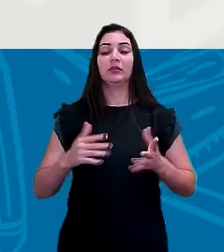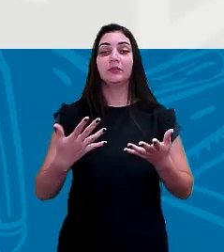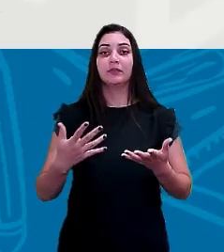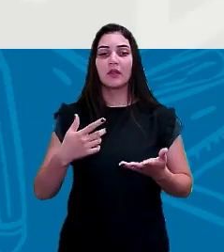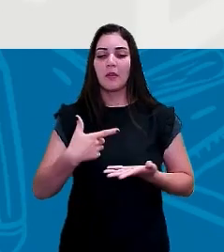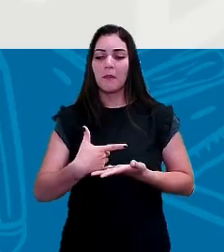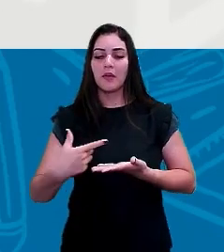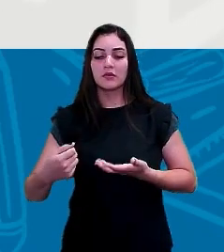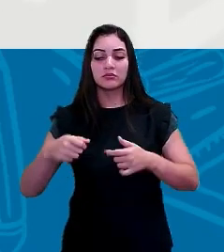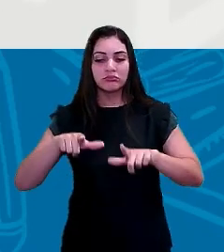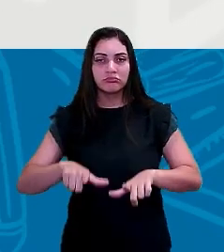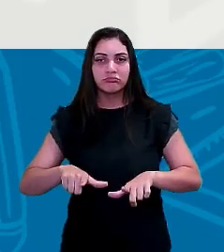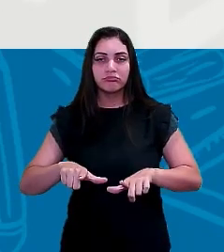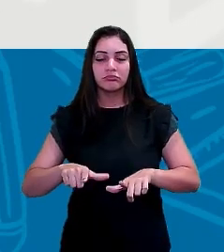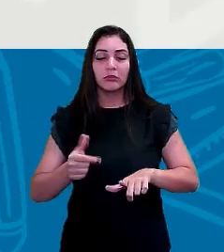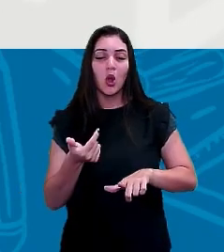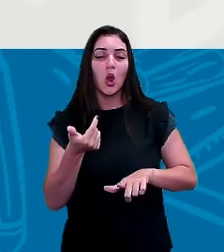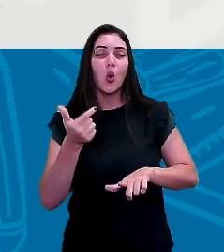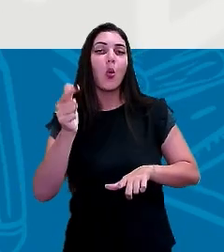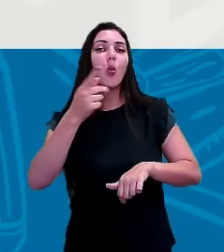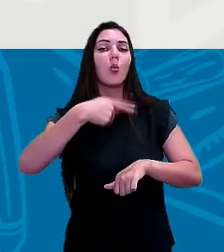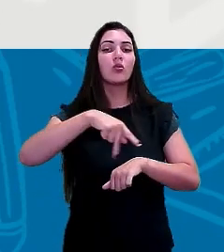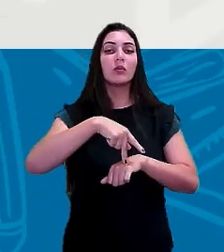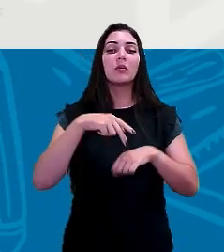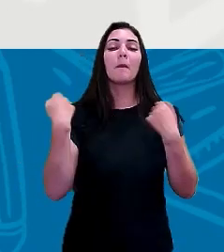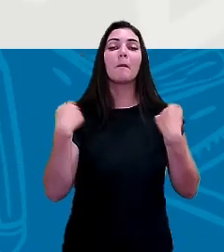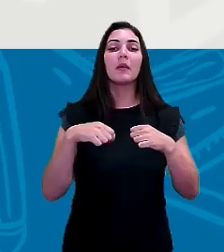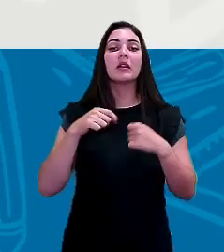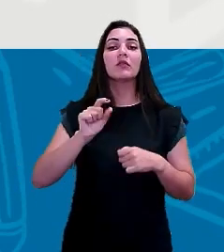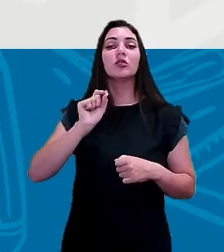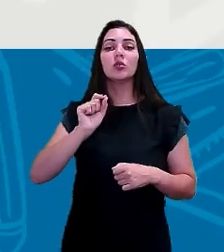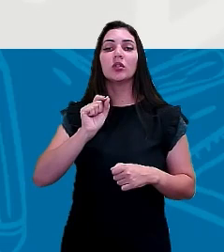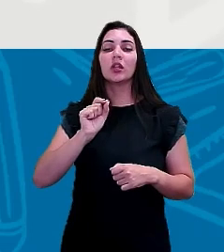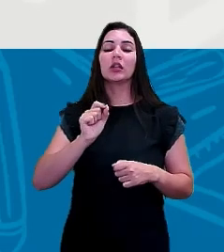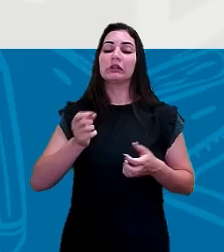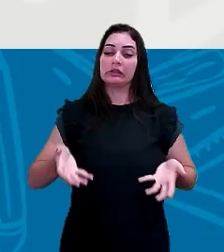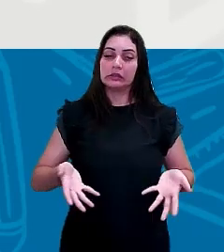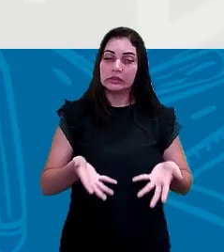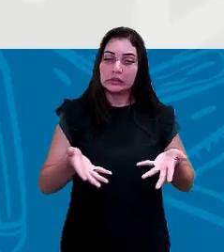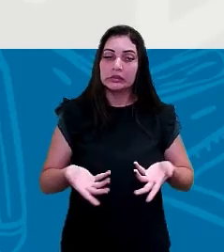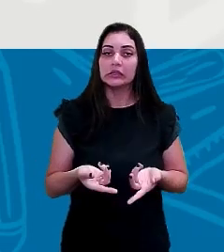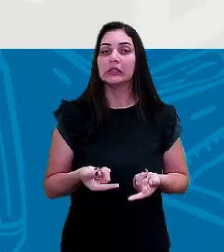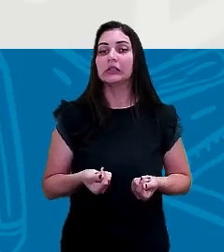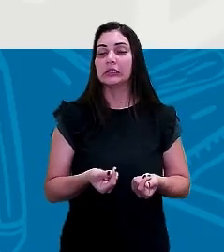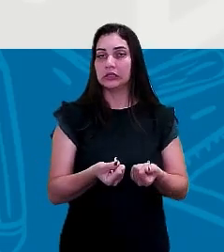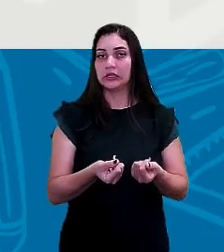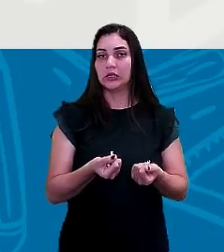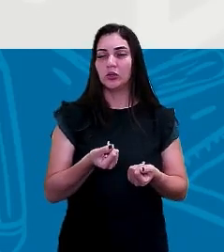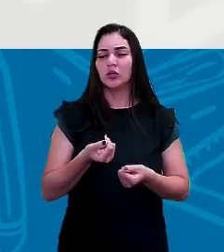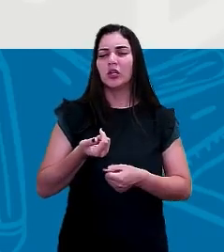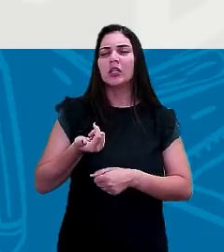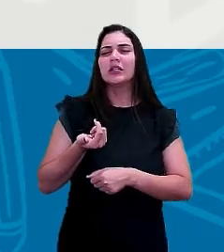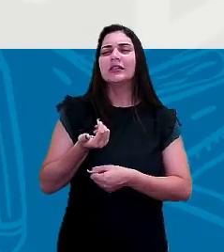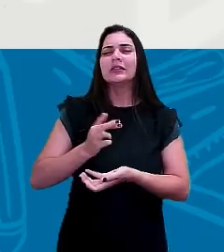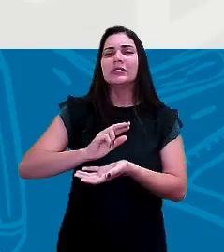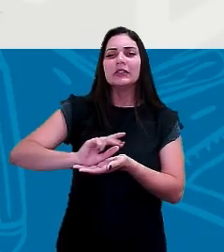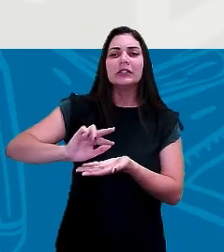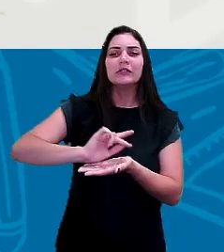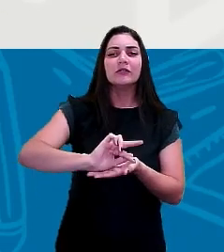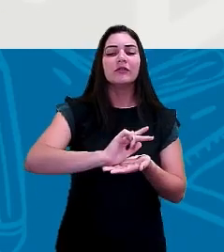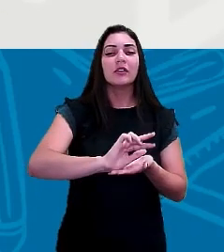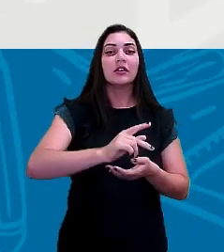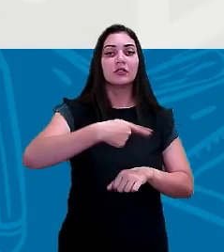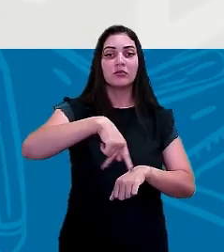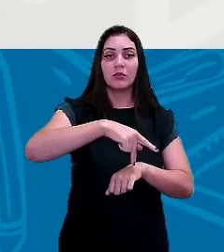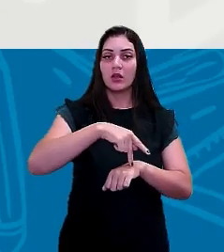eles sair do seu local para ir para outro, eles precisavam de quê? De investimento, de dinheiro. E vários países não conseguiam investir